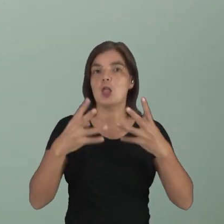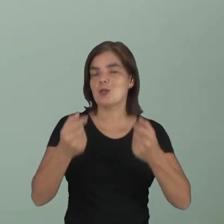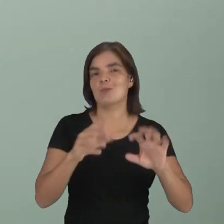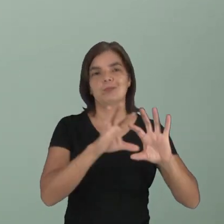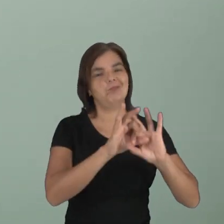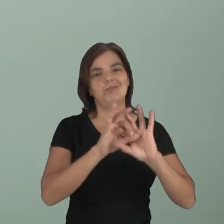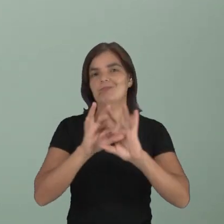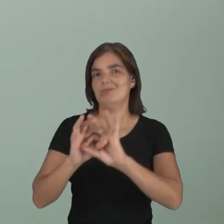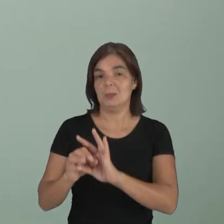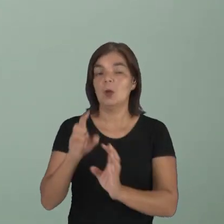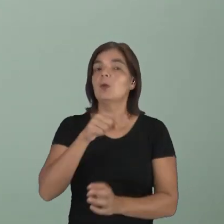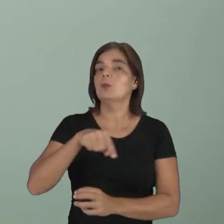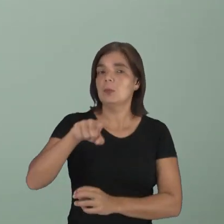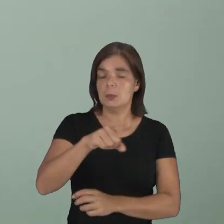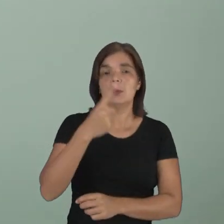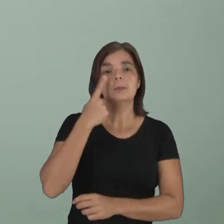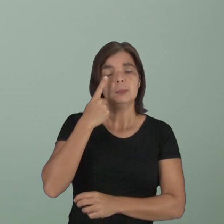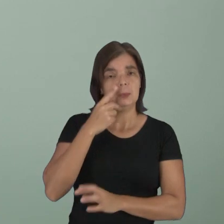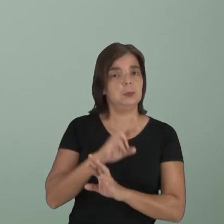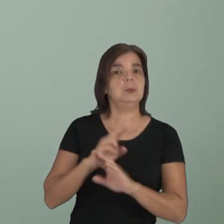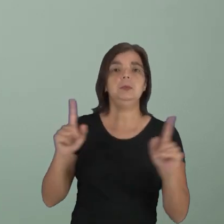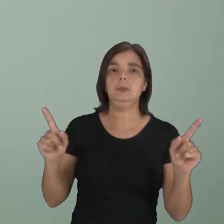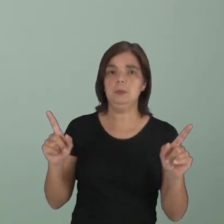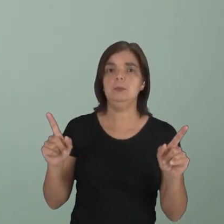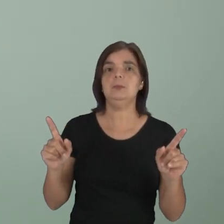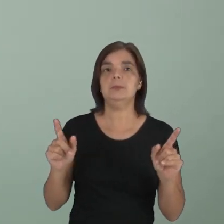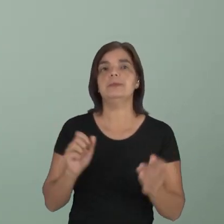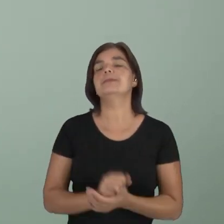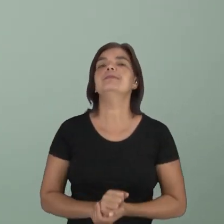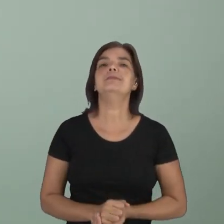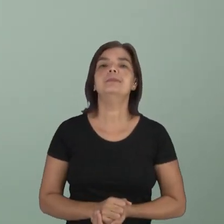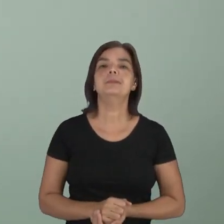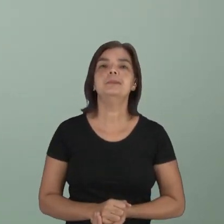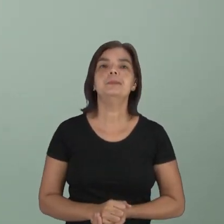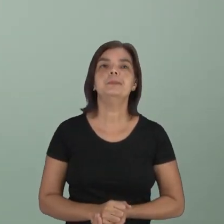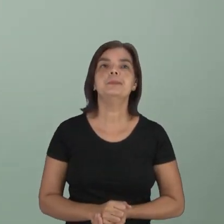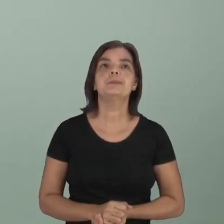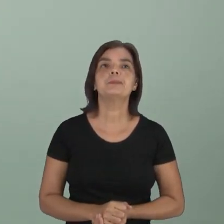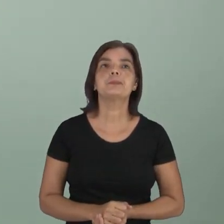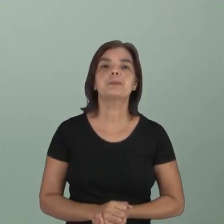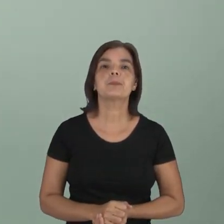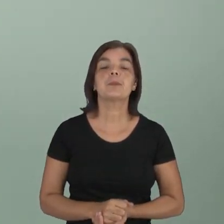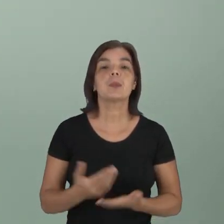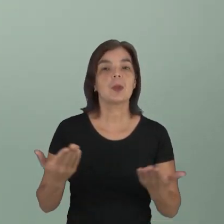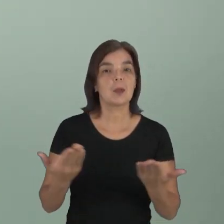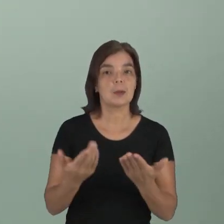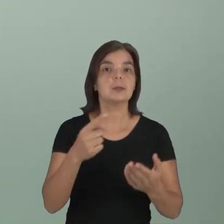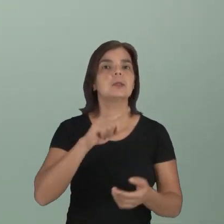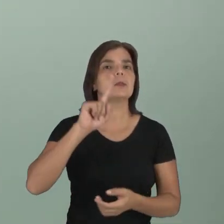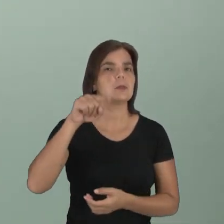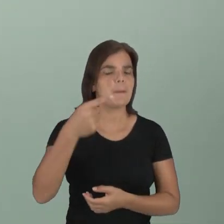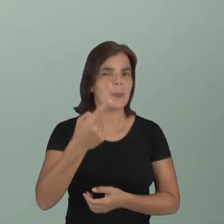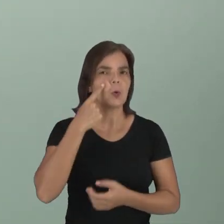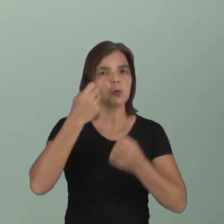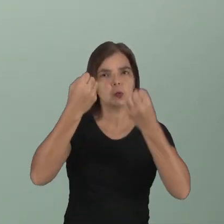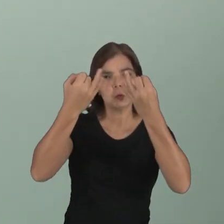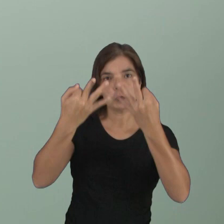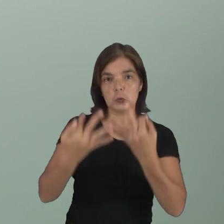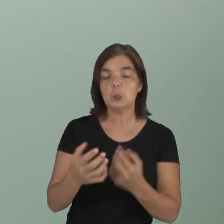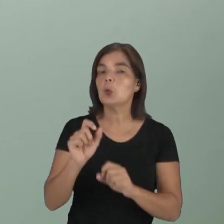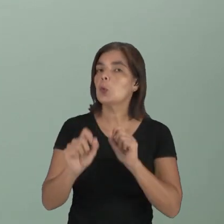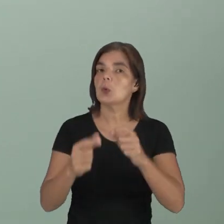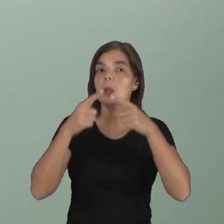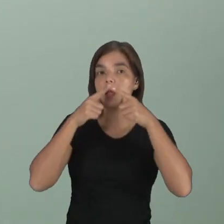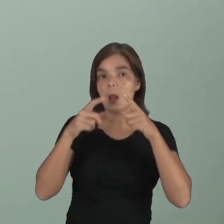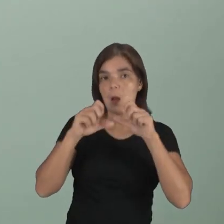todos os contextos. Você precisa diferenciar isso. Vamos lá, gente. Agora, depois de explicado